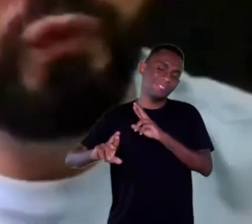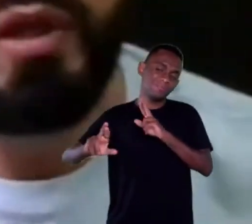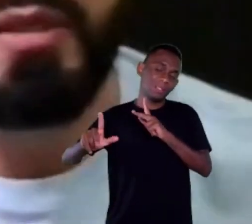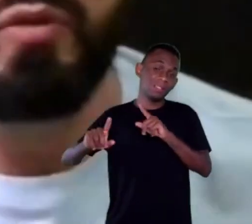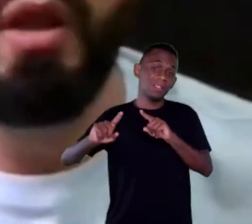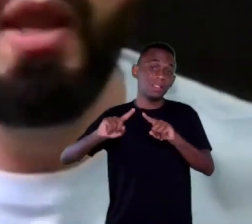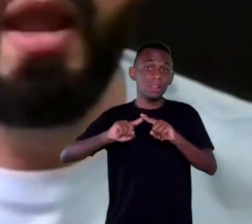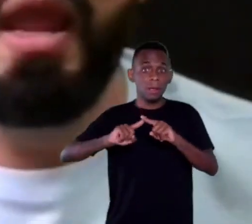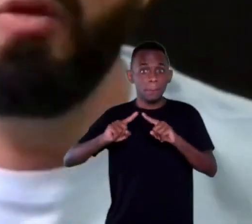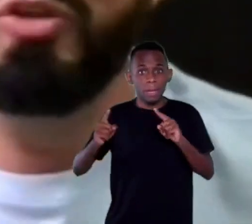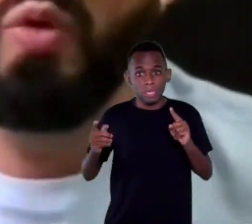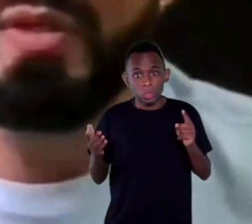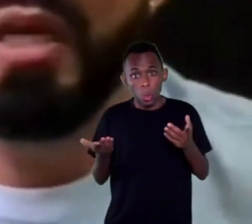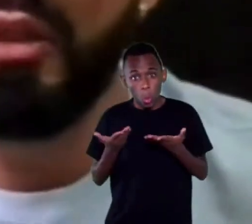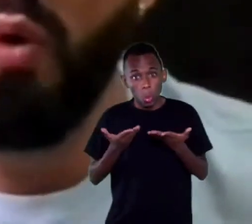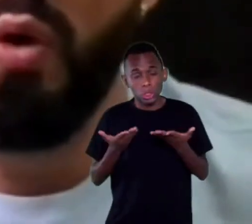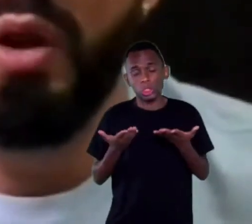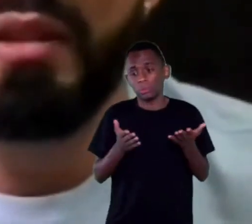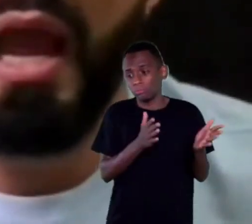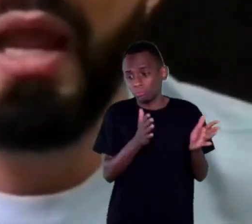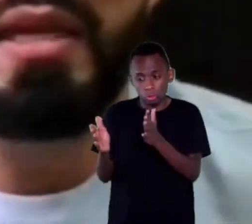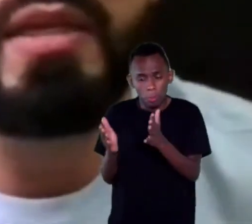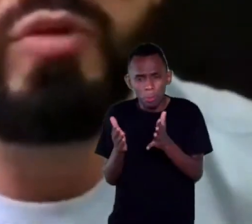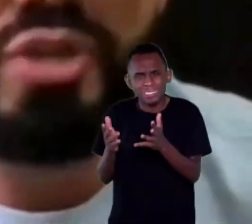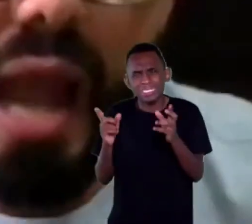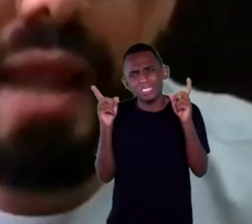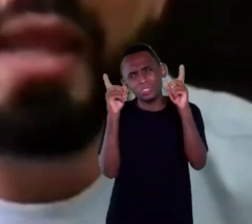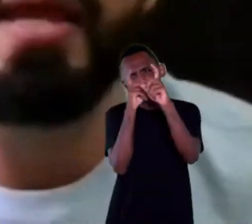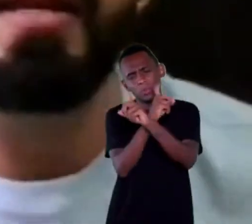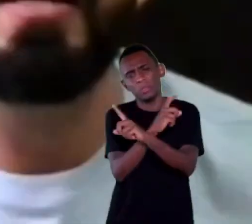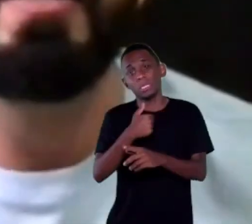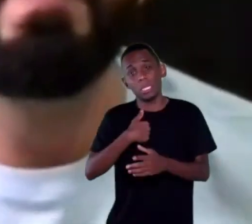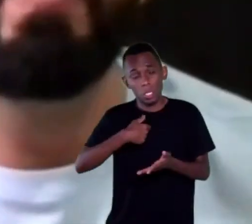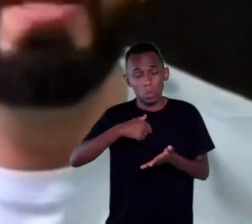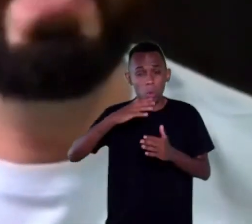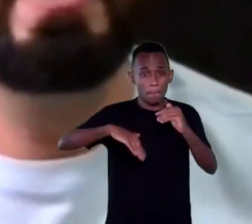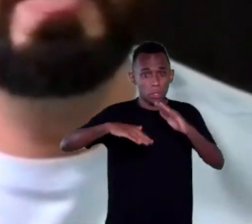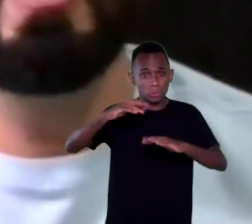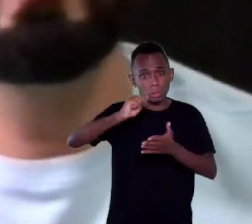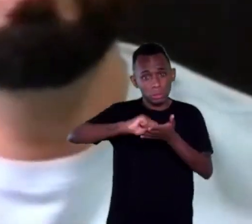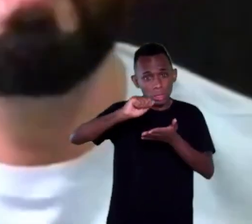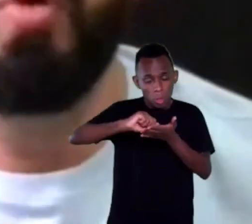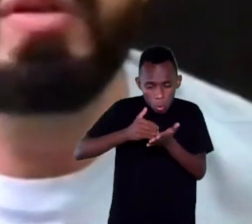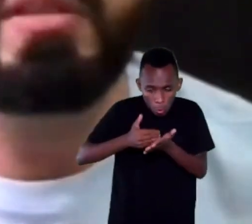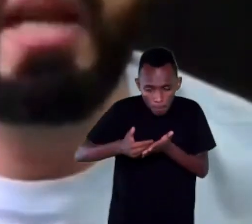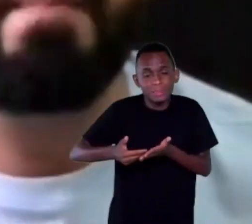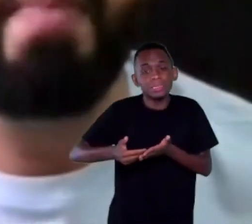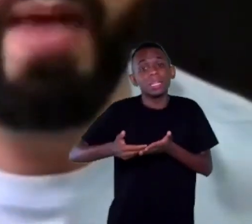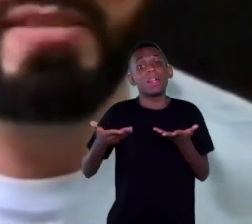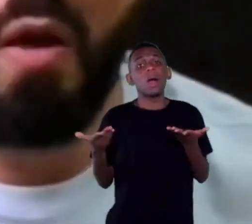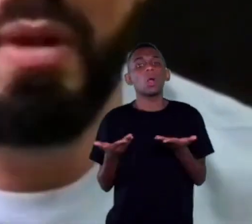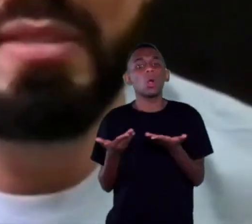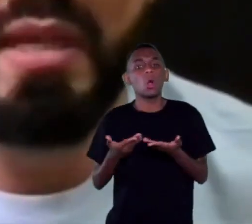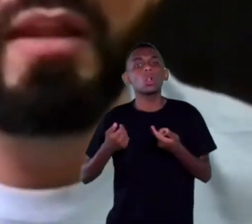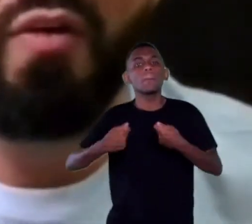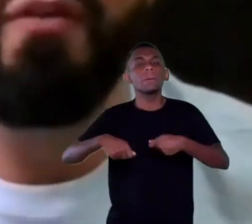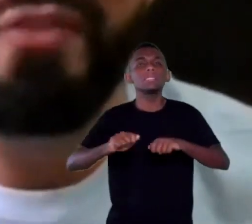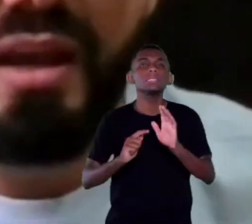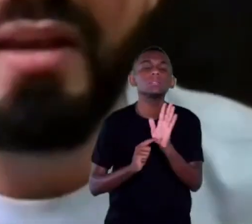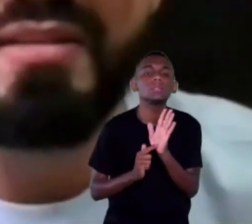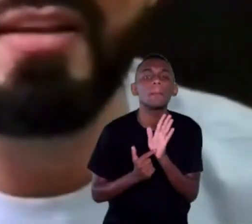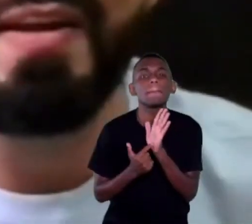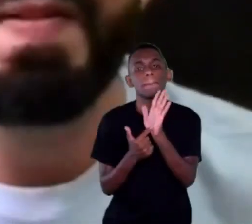tudo muito difícil. Eu sou um escritor que está em início de carreira, que preciso me mostrar para passar uma